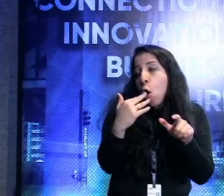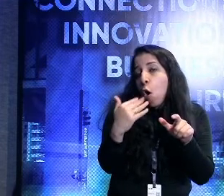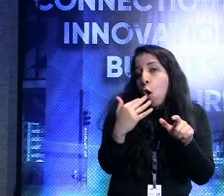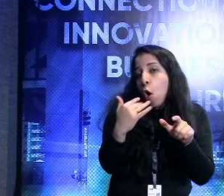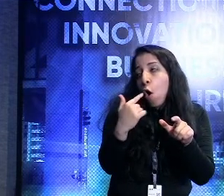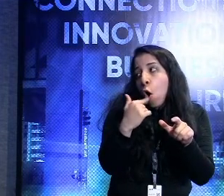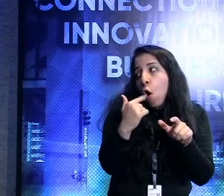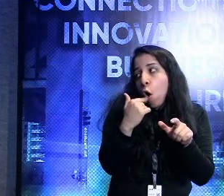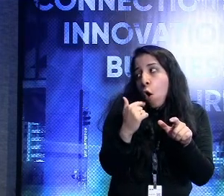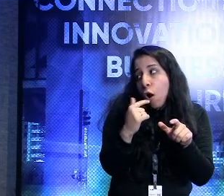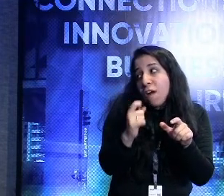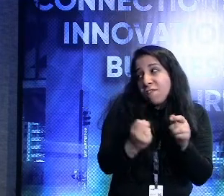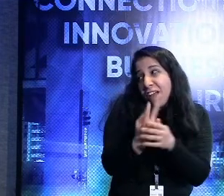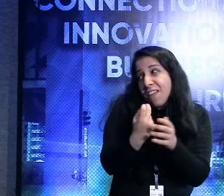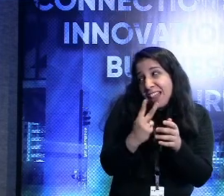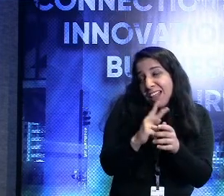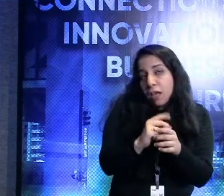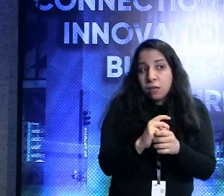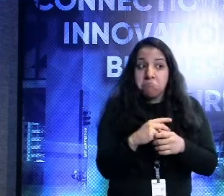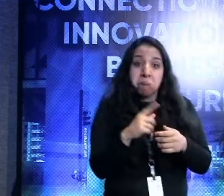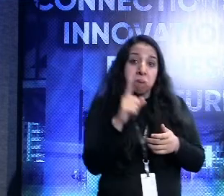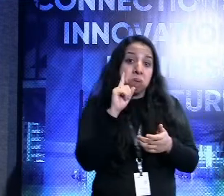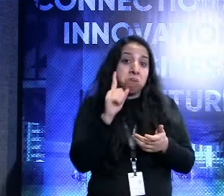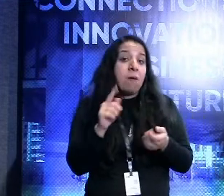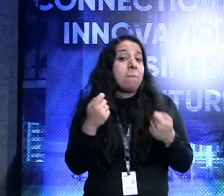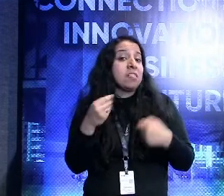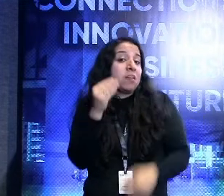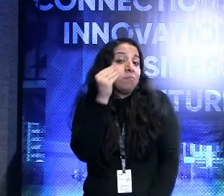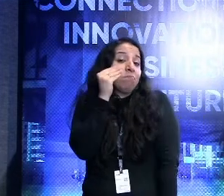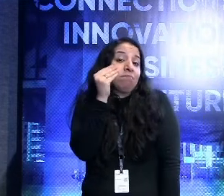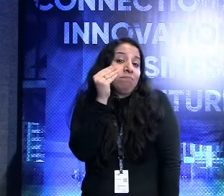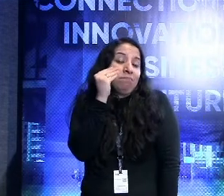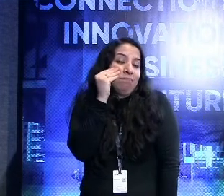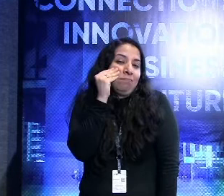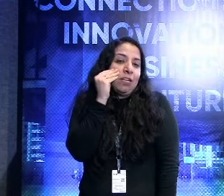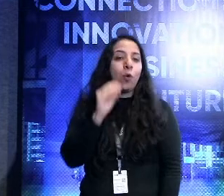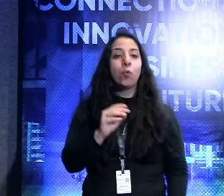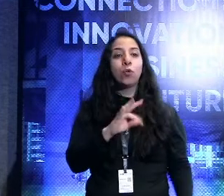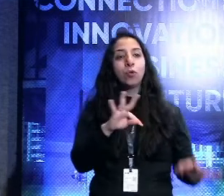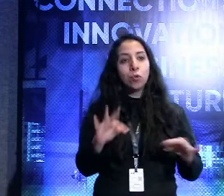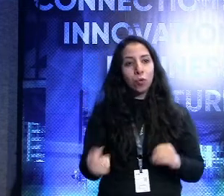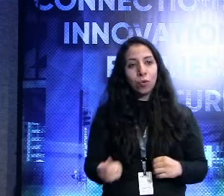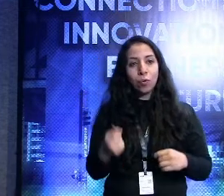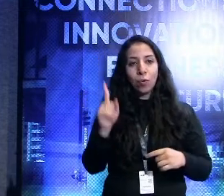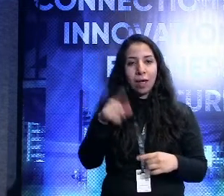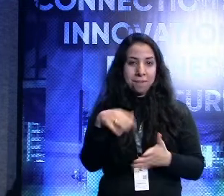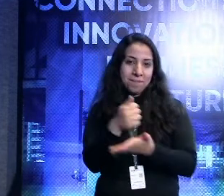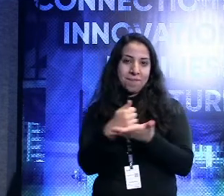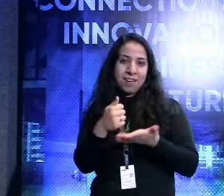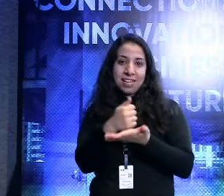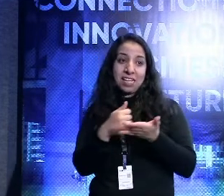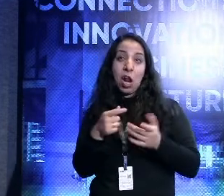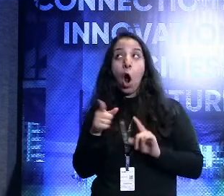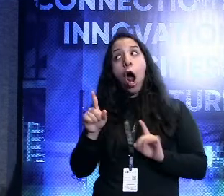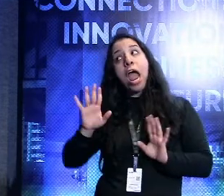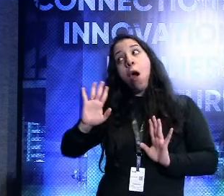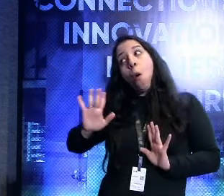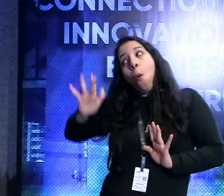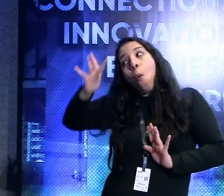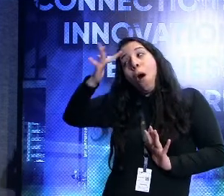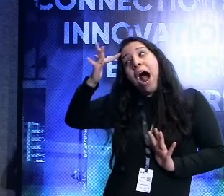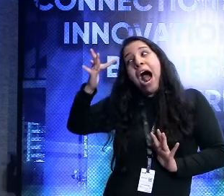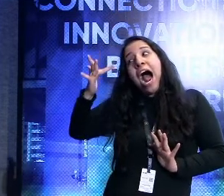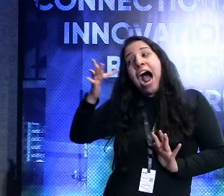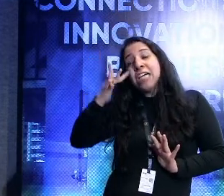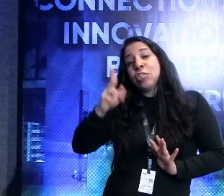tornar um experimento, mas todo experimento é baseado em uma suposição, em um achismo do que a gente acredita e do que a gente precisa validar